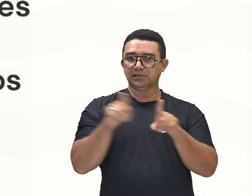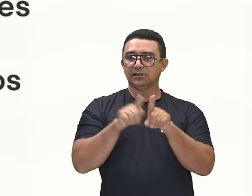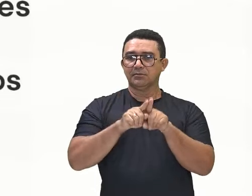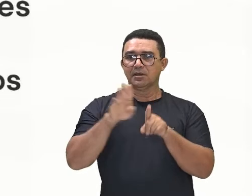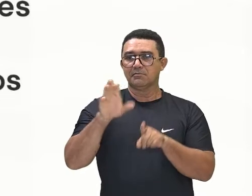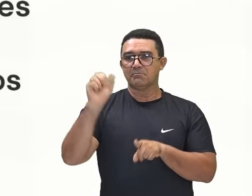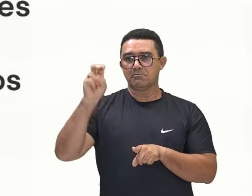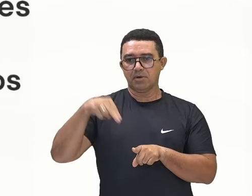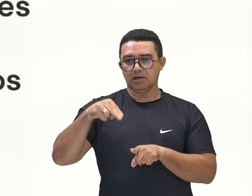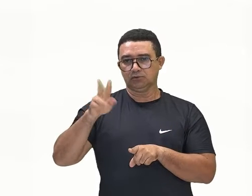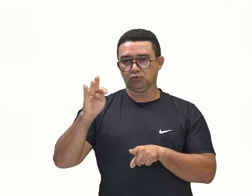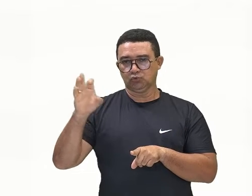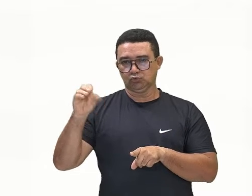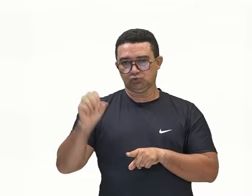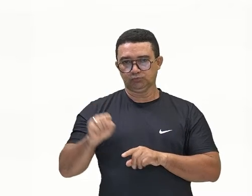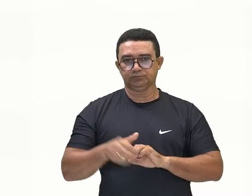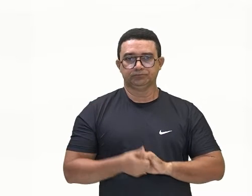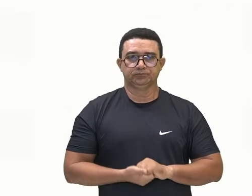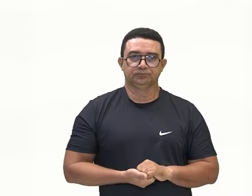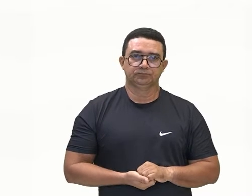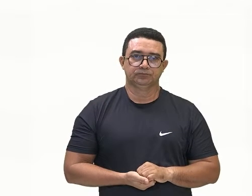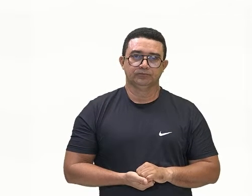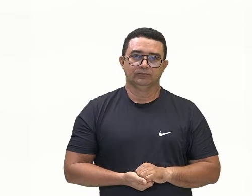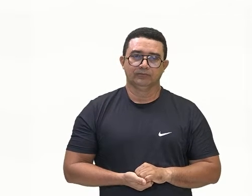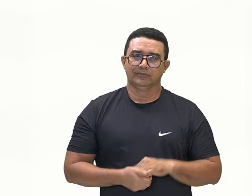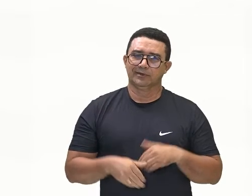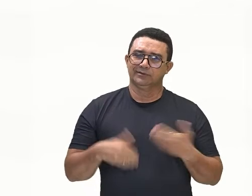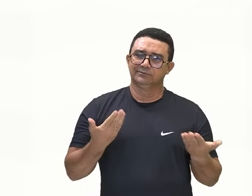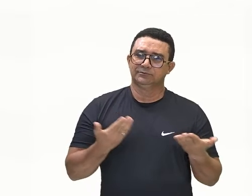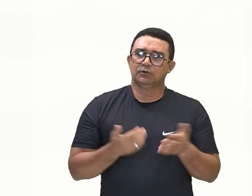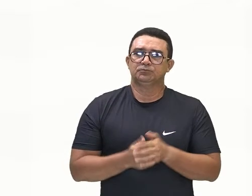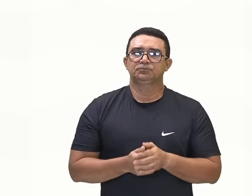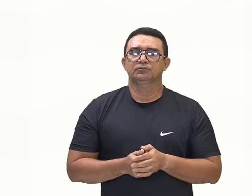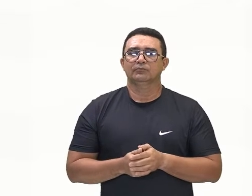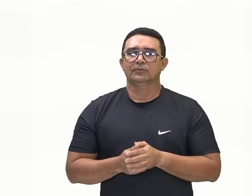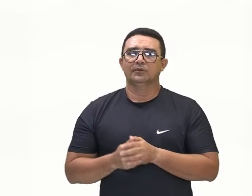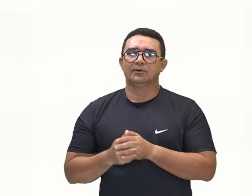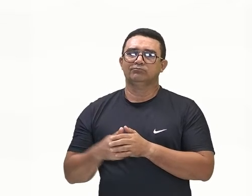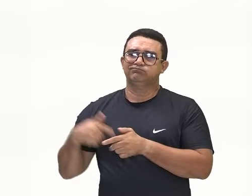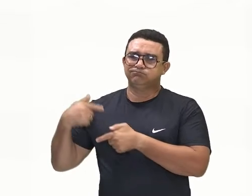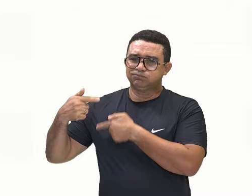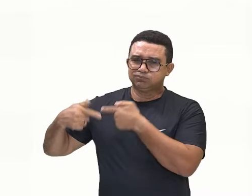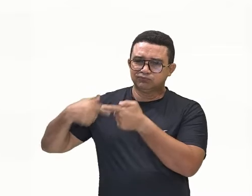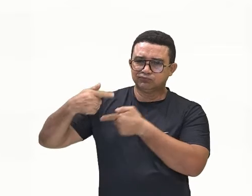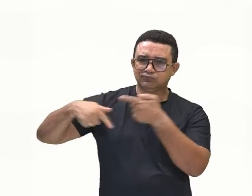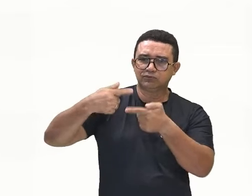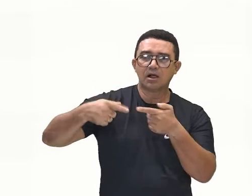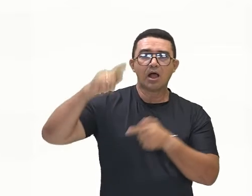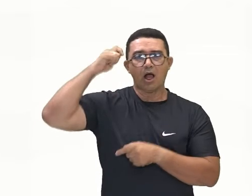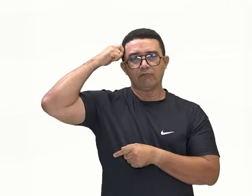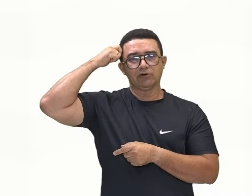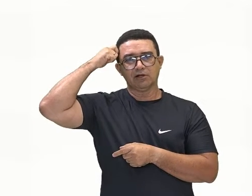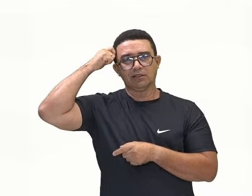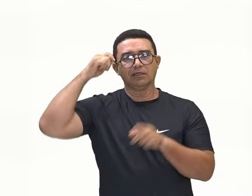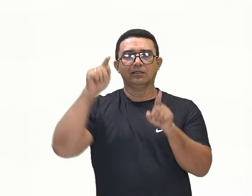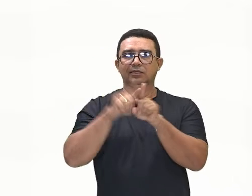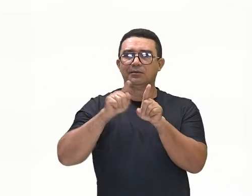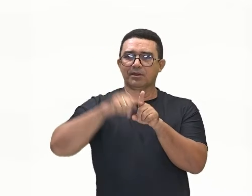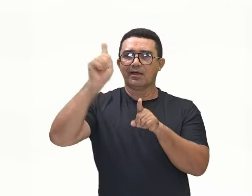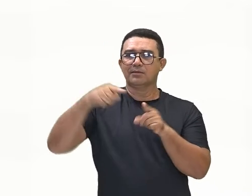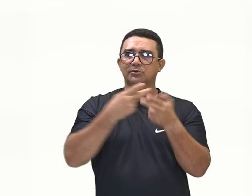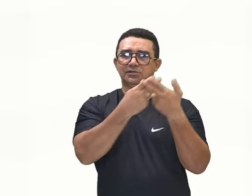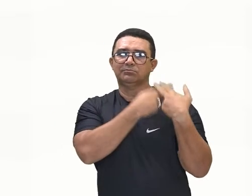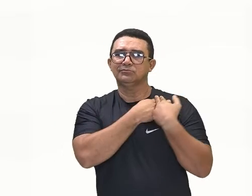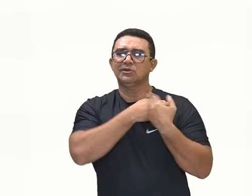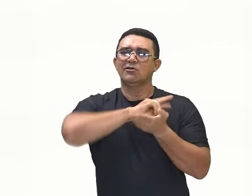cá, para o território brasileiro. Então, a ancestralidade africana também é responsável por uma série de